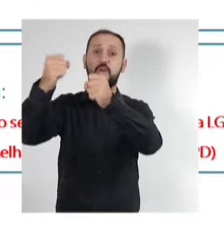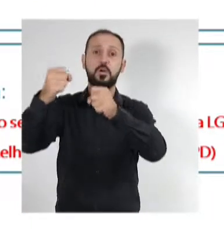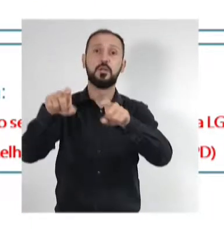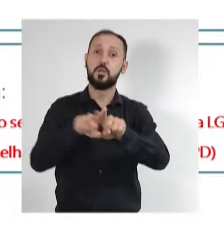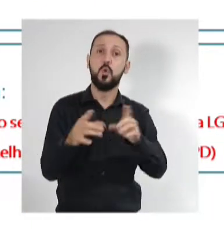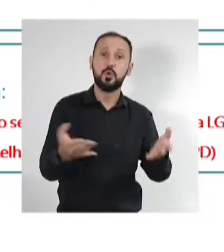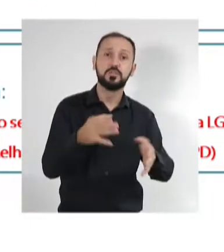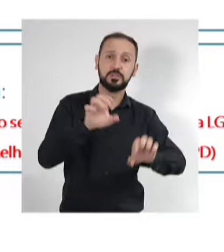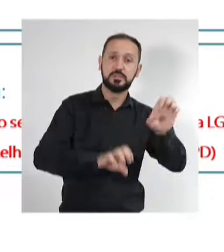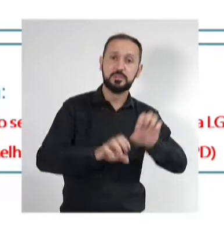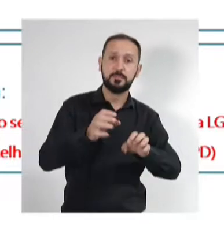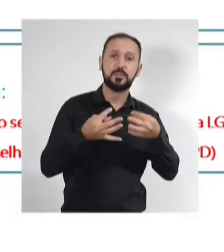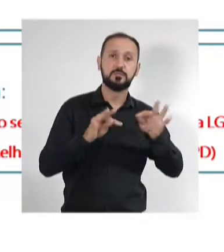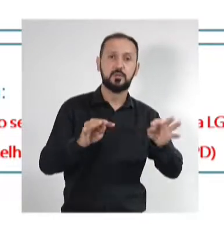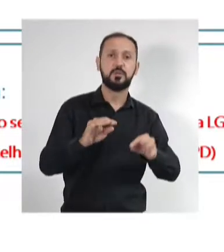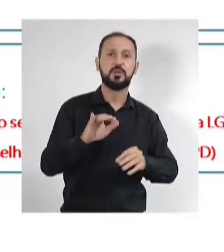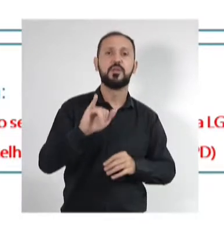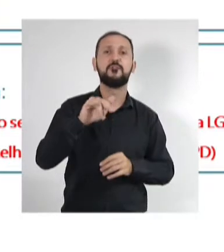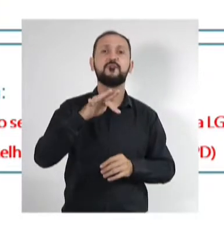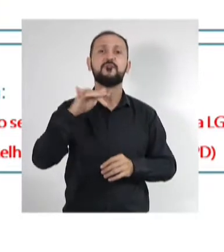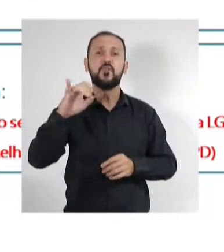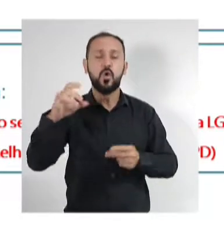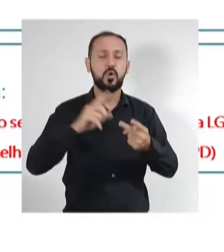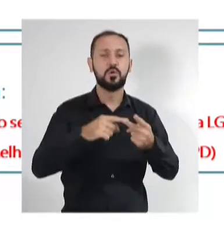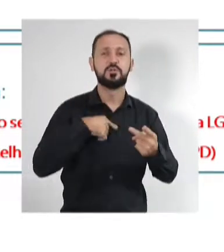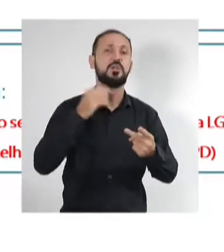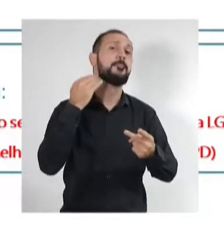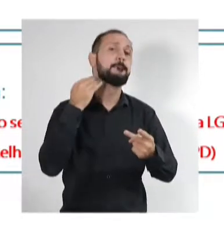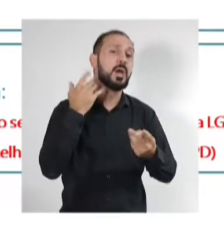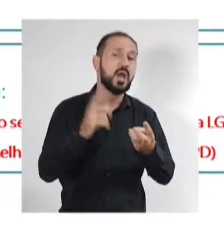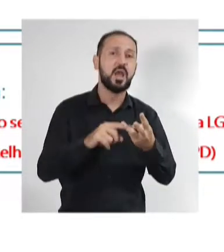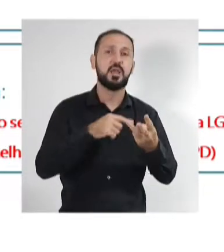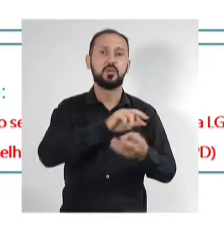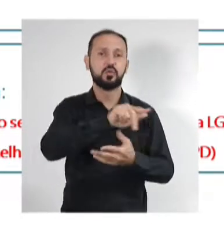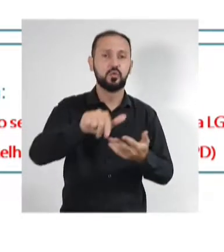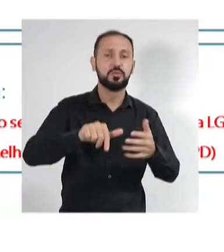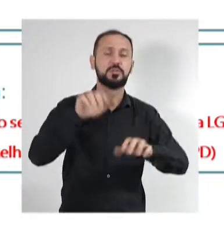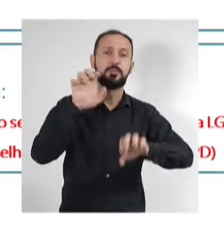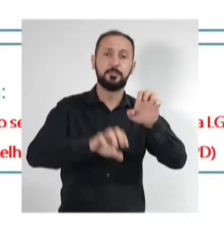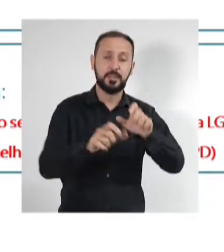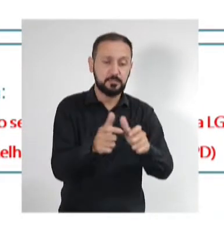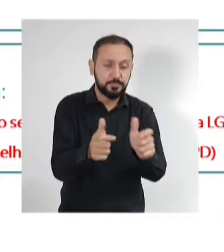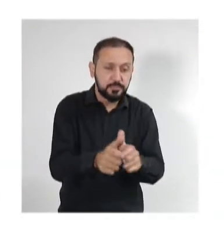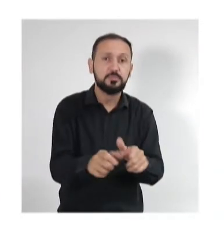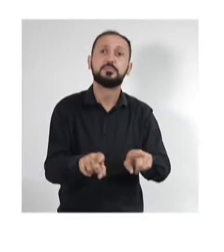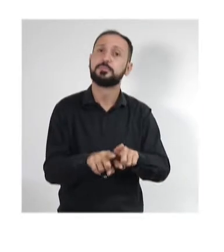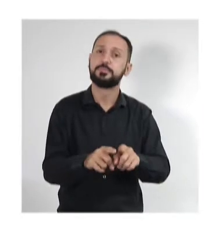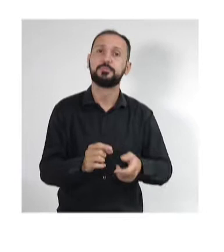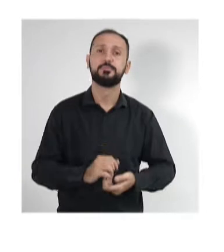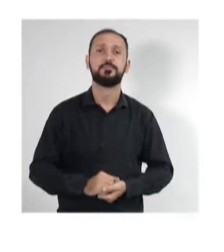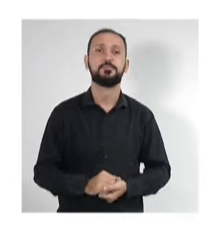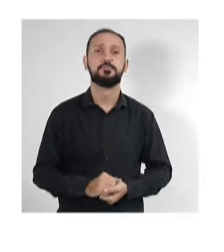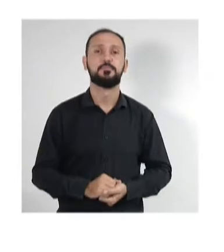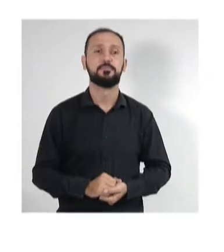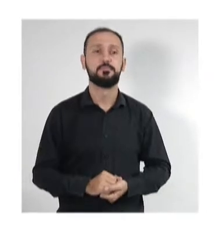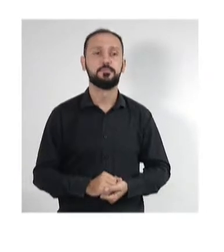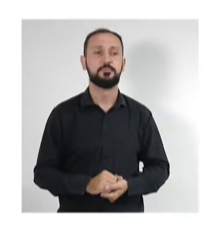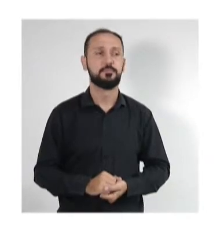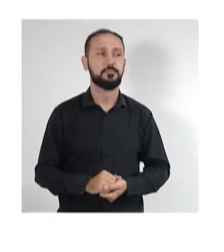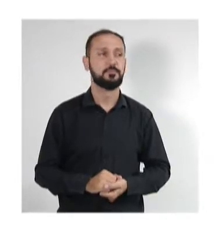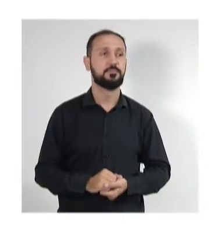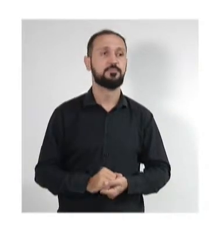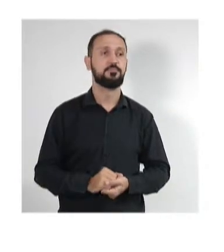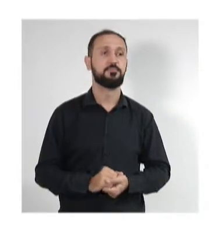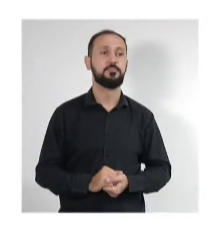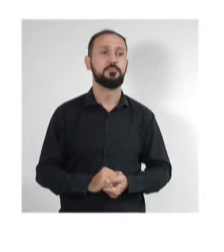estão virando unicórnio. Veja o iFood, veja o Nubank, e as nossas grandes empresas também, as pequenas também. Aqui a gente